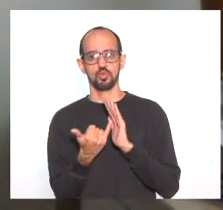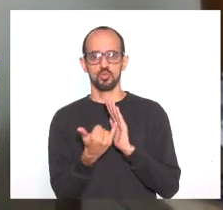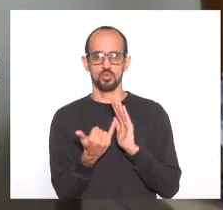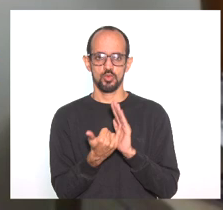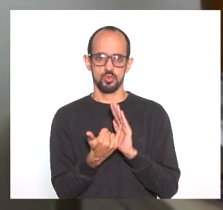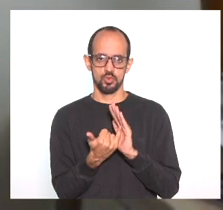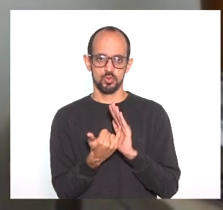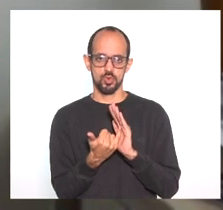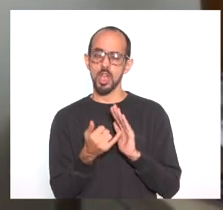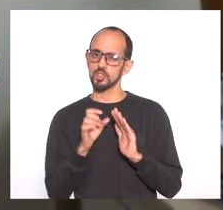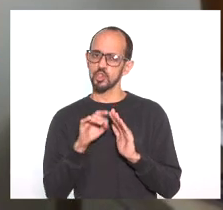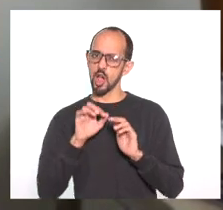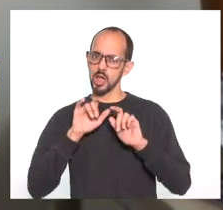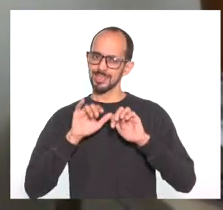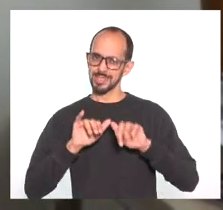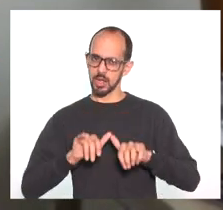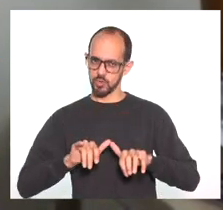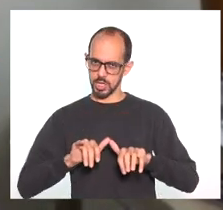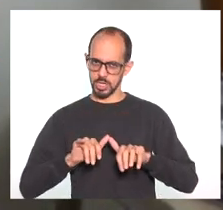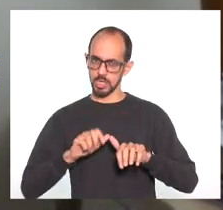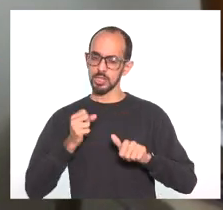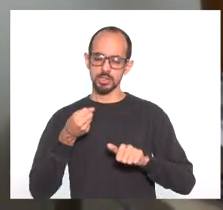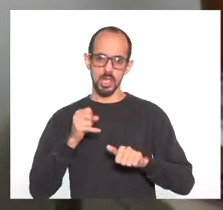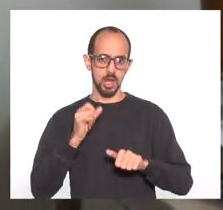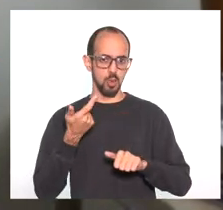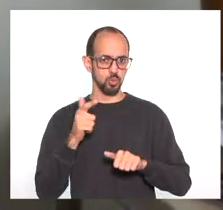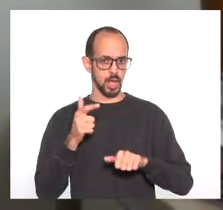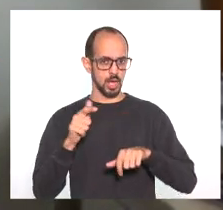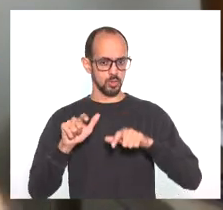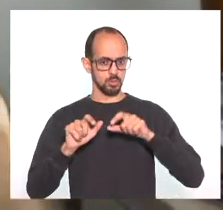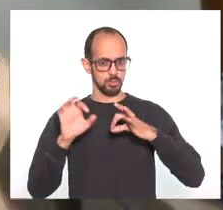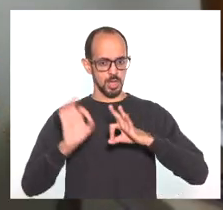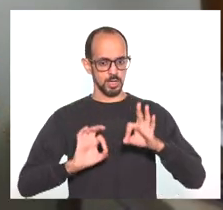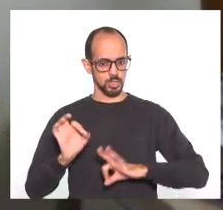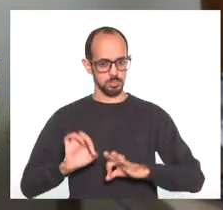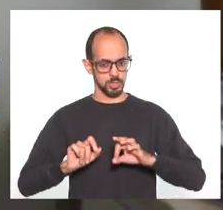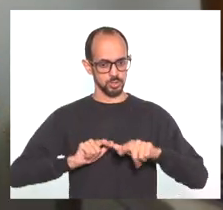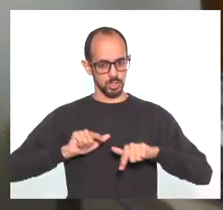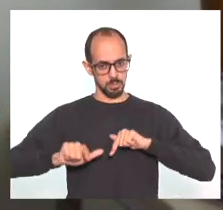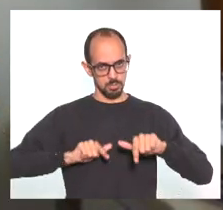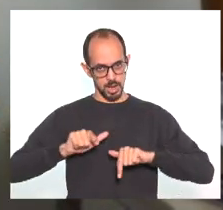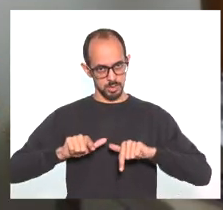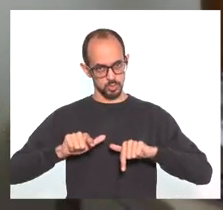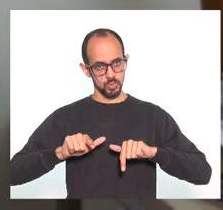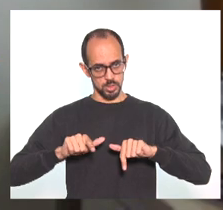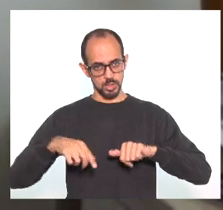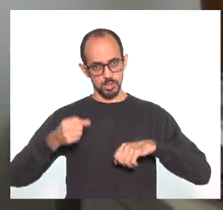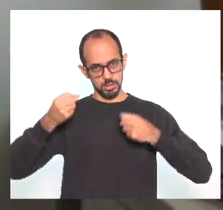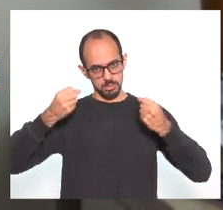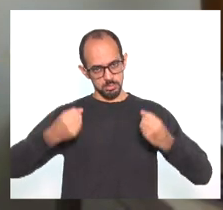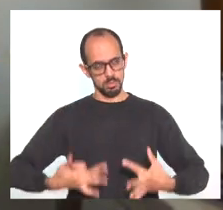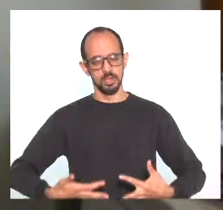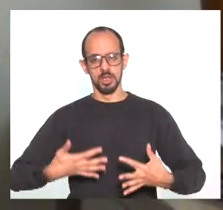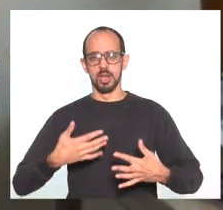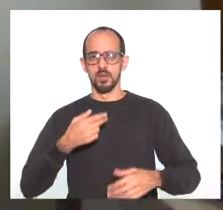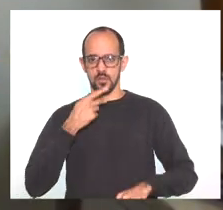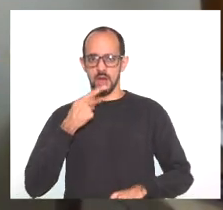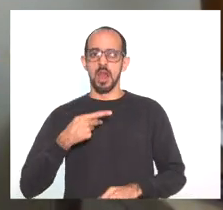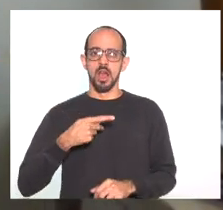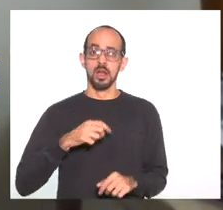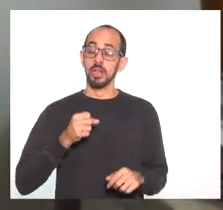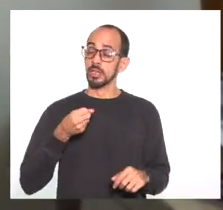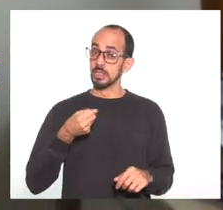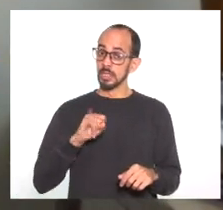é só escrever. Não está no plano de trabalho, mas tem um item que abrange, cito o item que abrange. Não está em nenhum